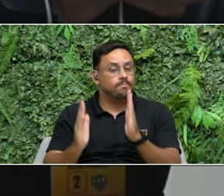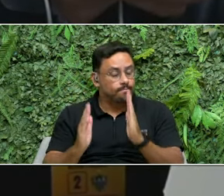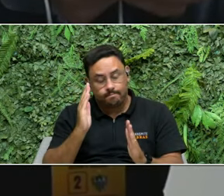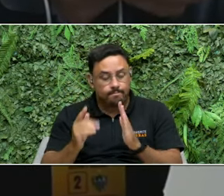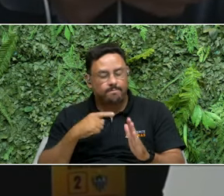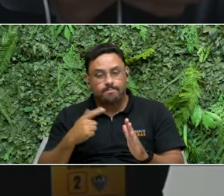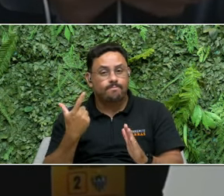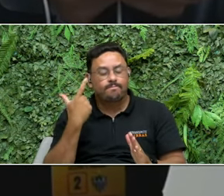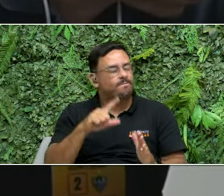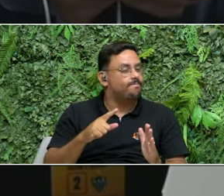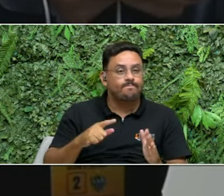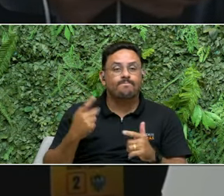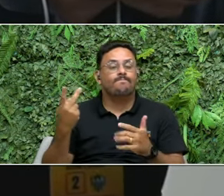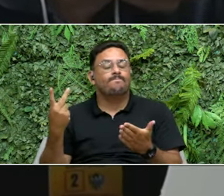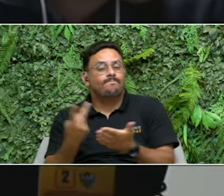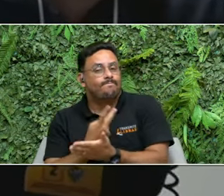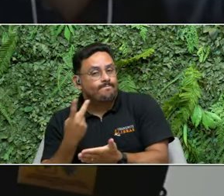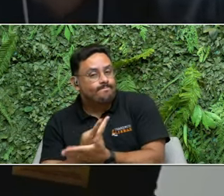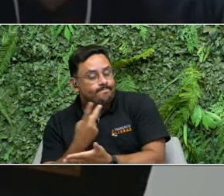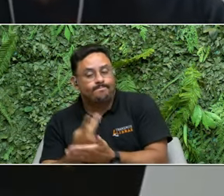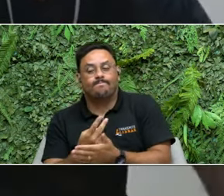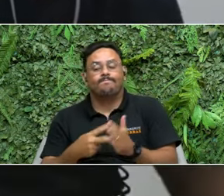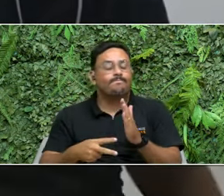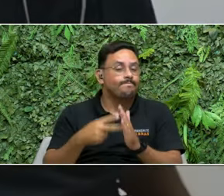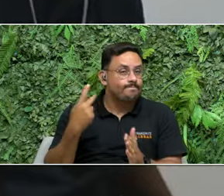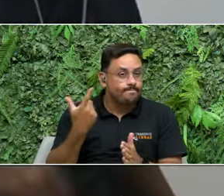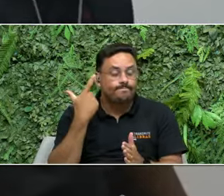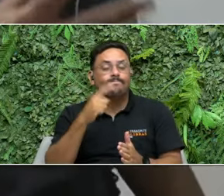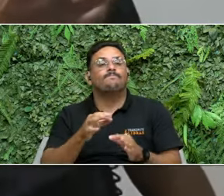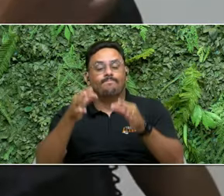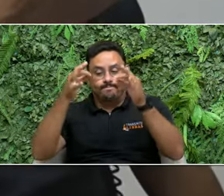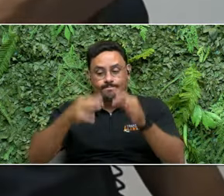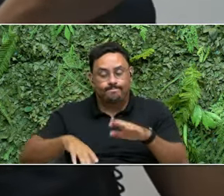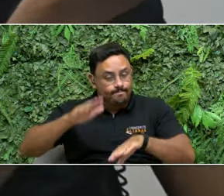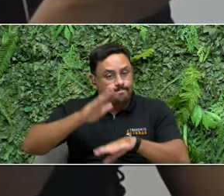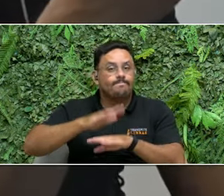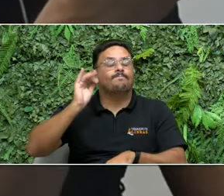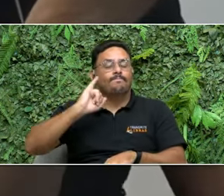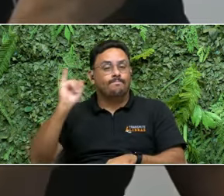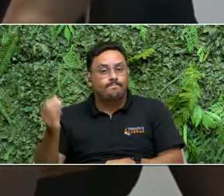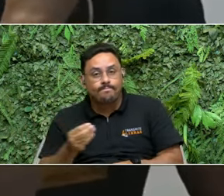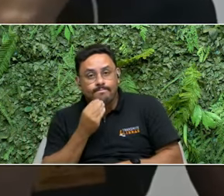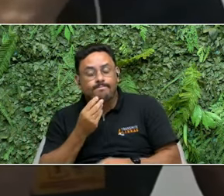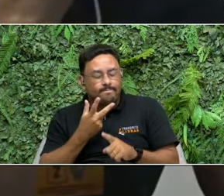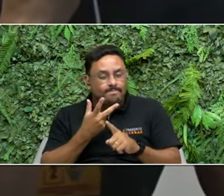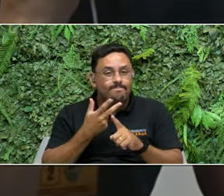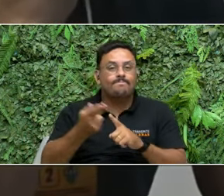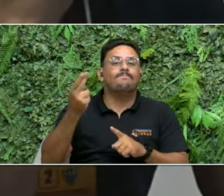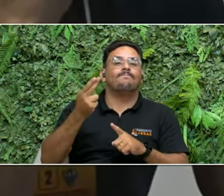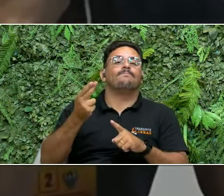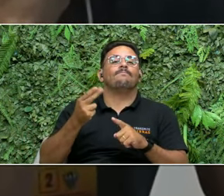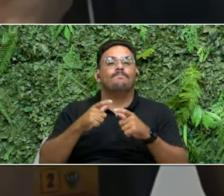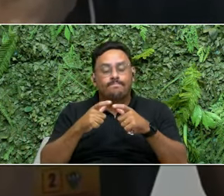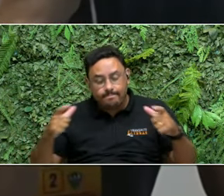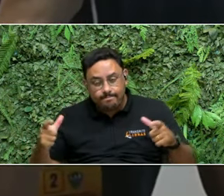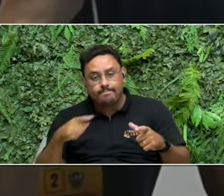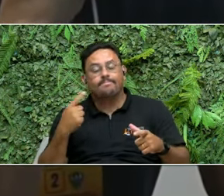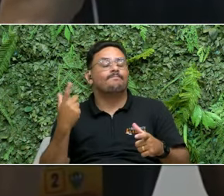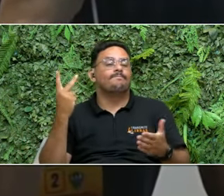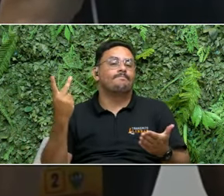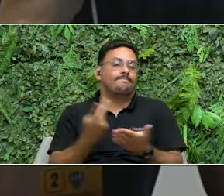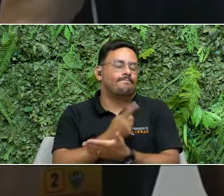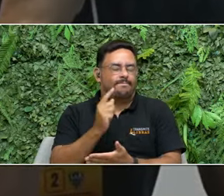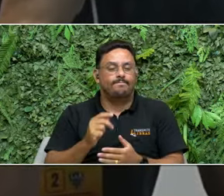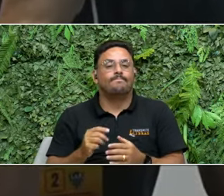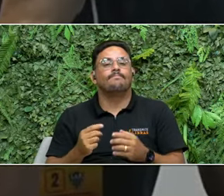no primeiro tempo não tava encaixando Nossa marcação não tava legal não tava o nosso jeito de jogar no segundo a gente conseguiu acertar mais tivemos oportunidade de sair aqui com a Vitória uma vitória até